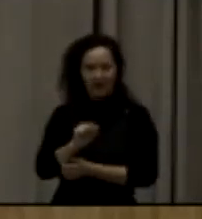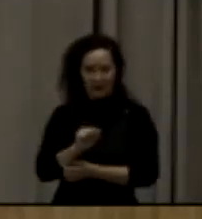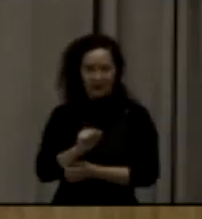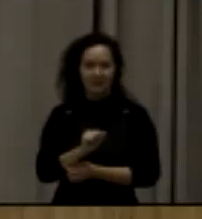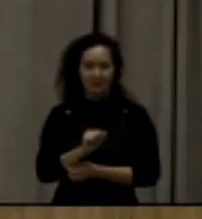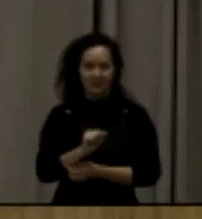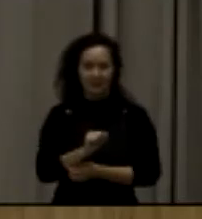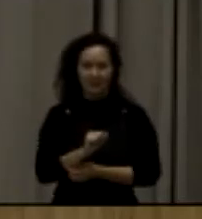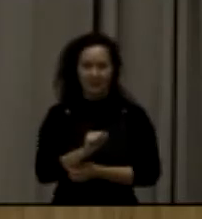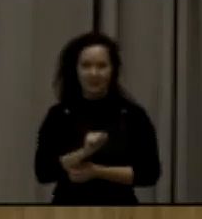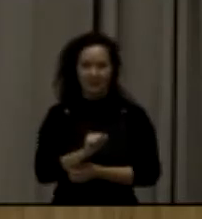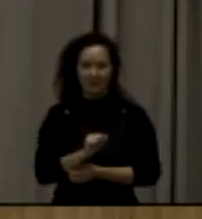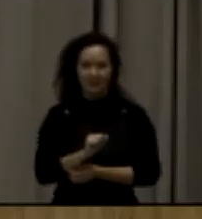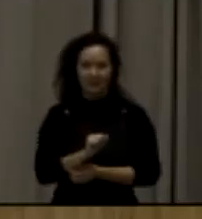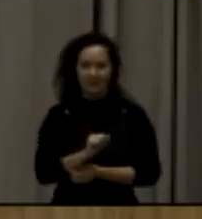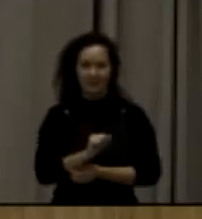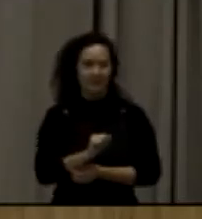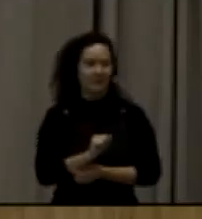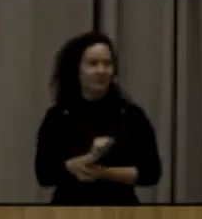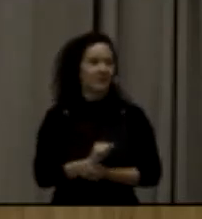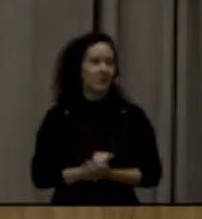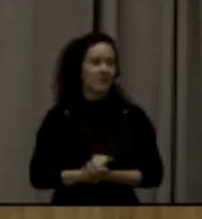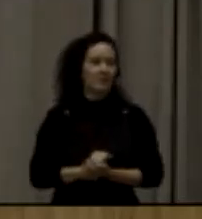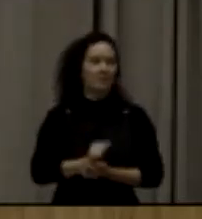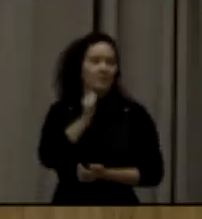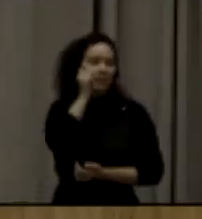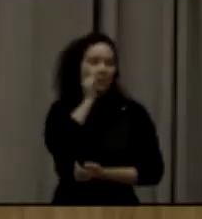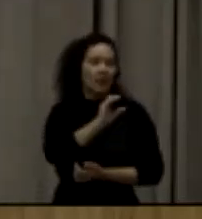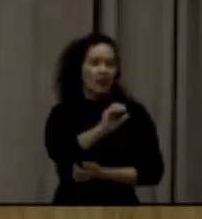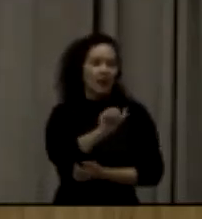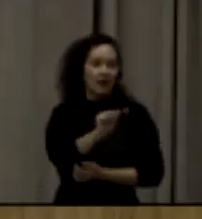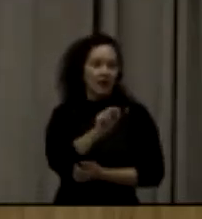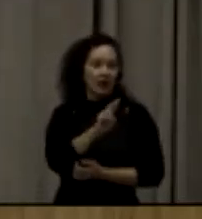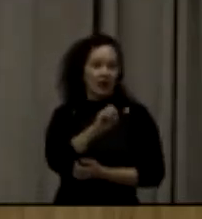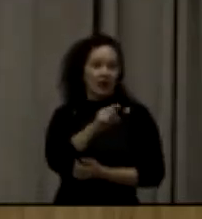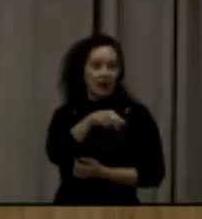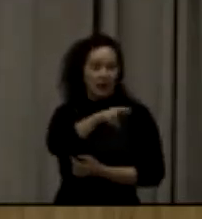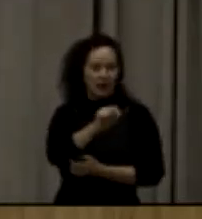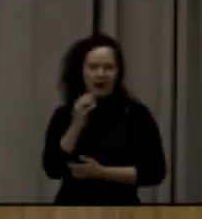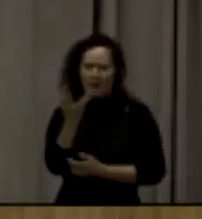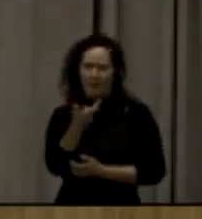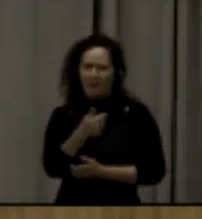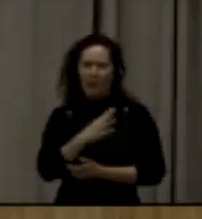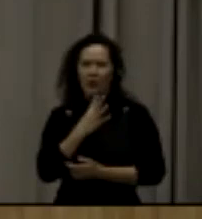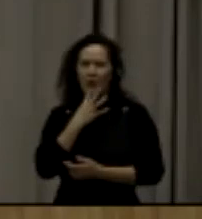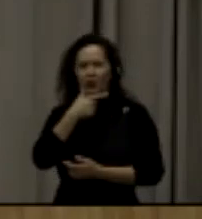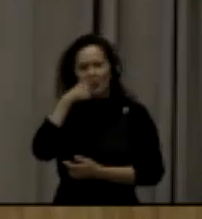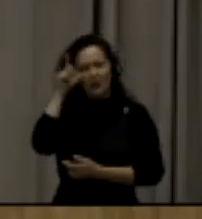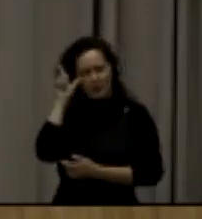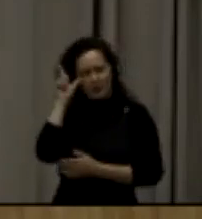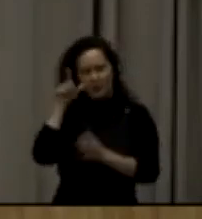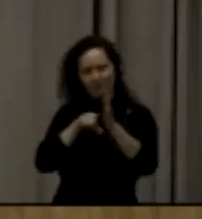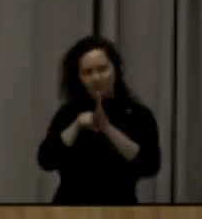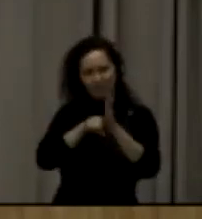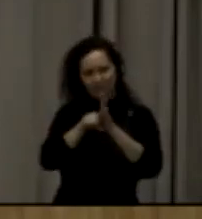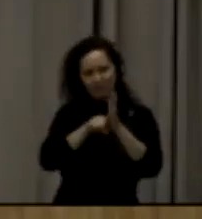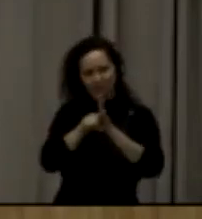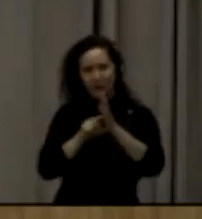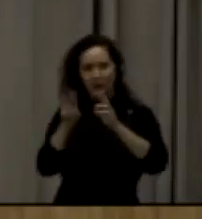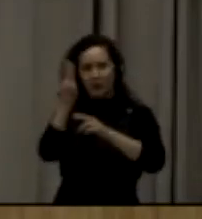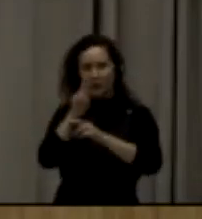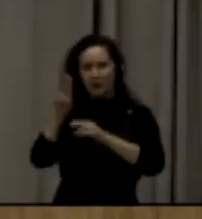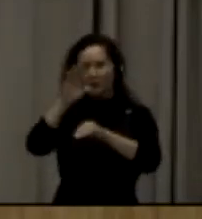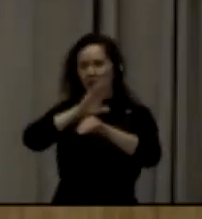Tetelboim, né, Carolina? Tetelboim, que conheci ontem, maravilhosa, pesquisadora da Universidade Autônoma do